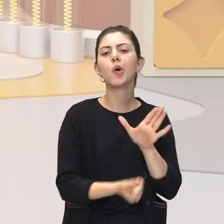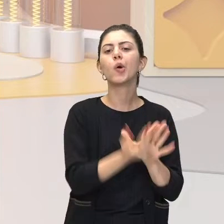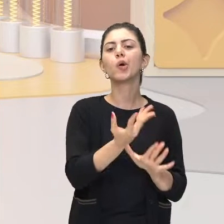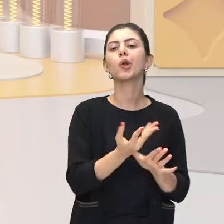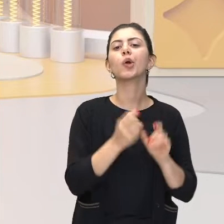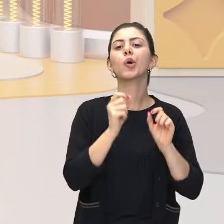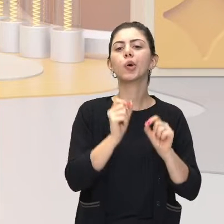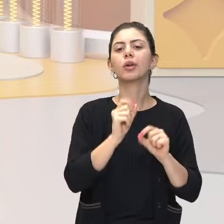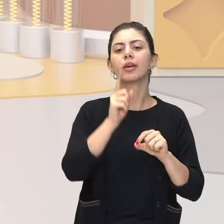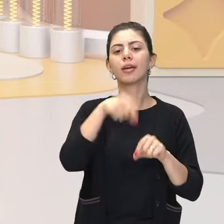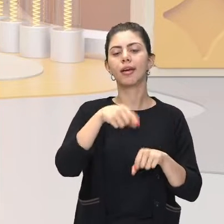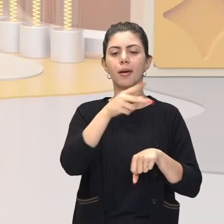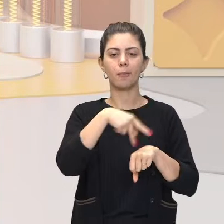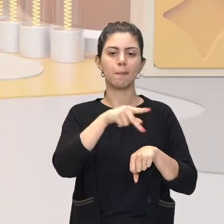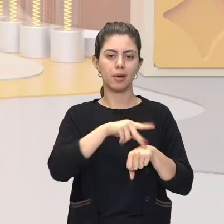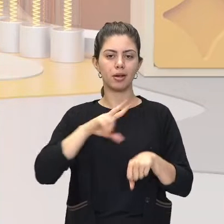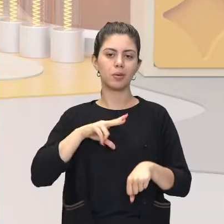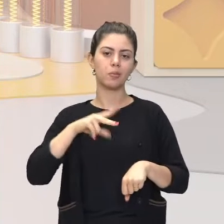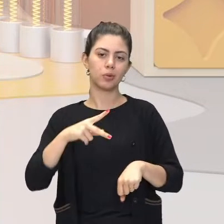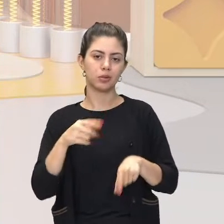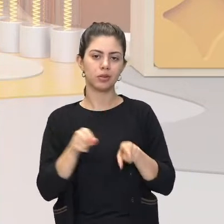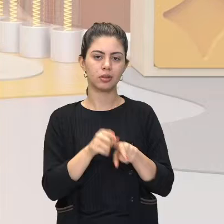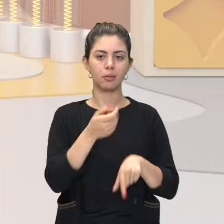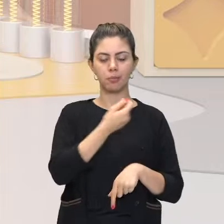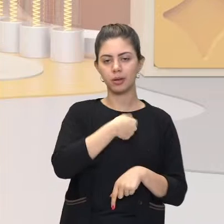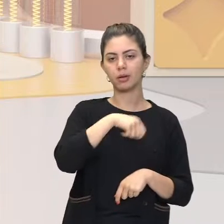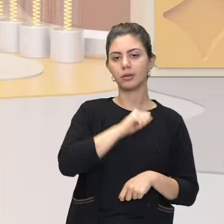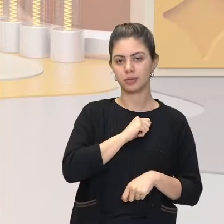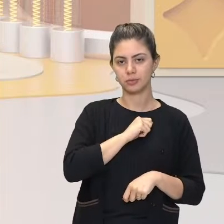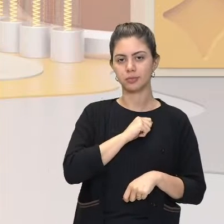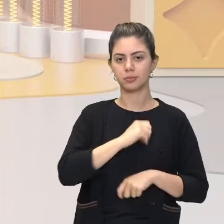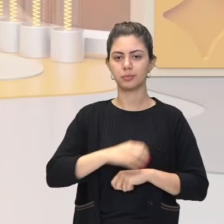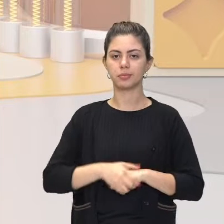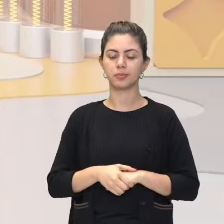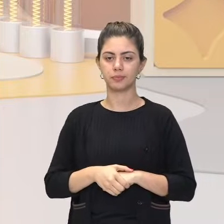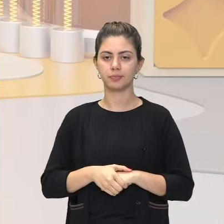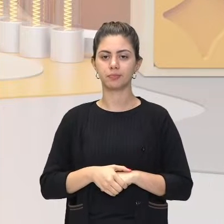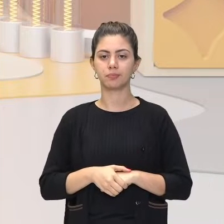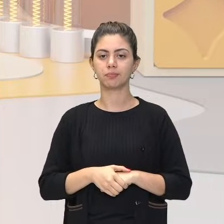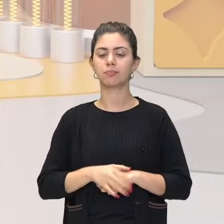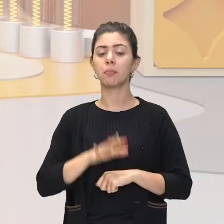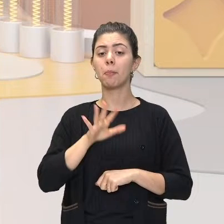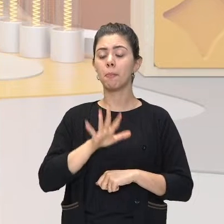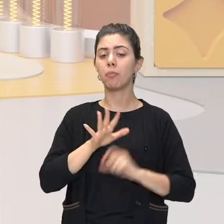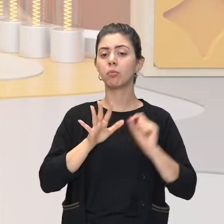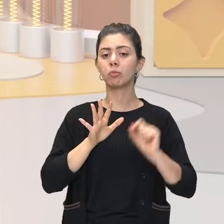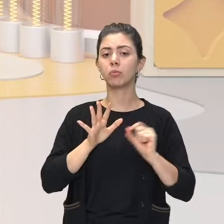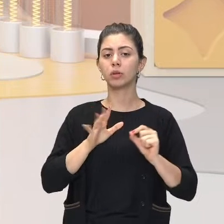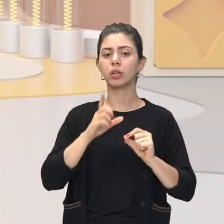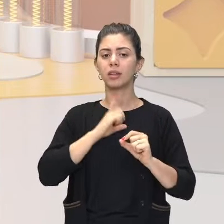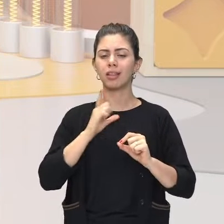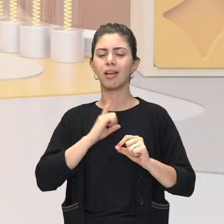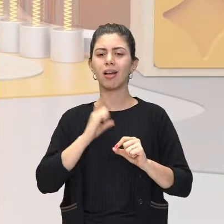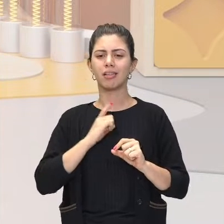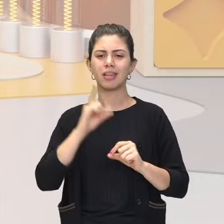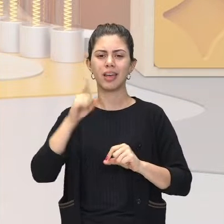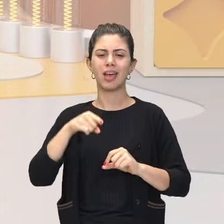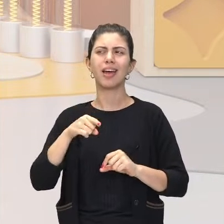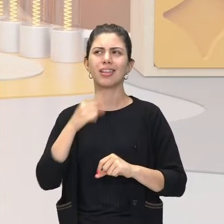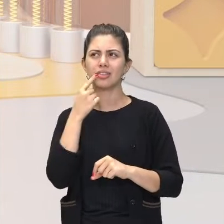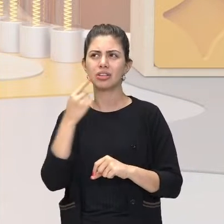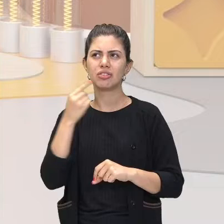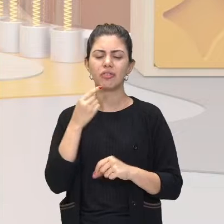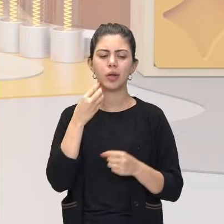o Estado Nacional Português e o Estado Nacional Espanhol. Mas isso tudo também está inserido num contexto